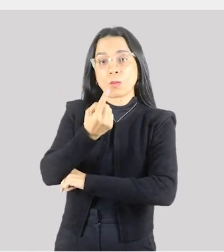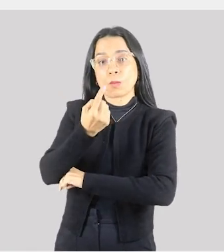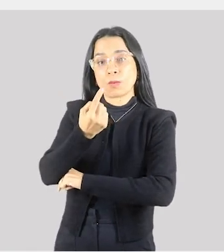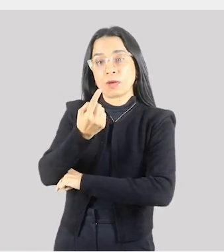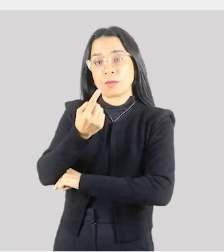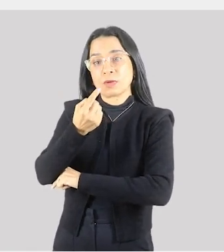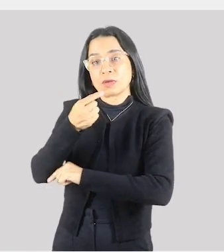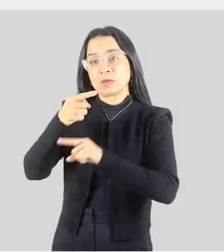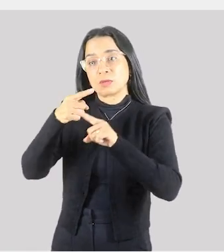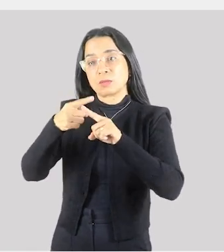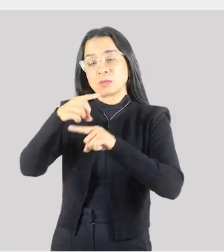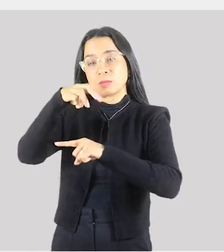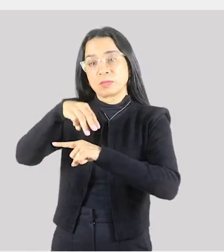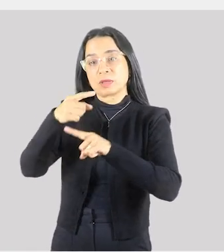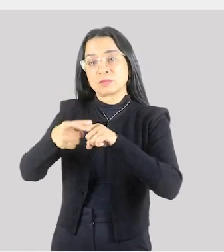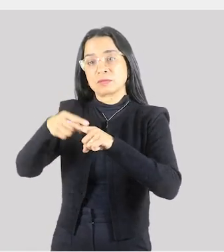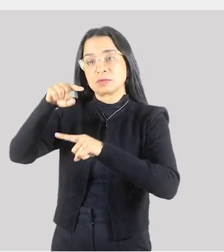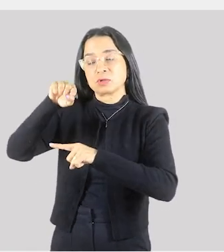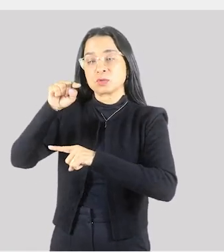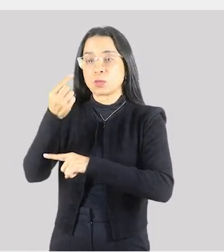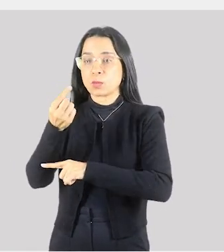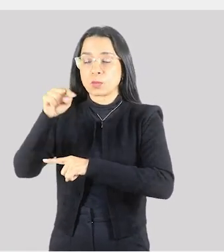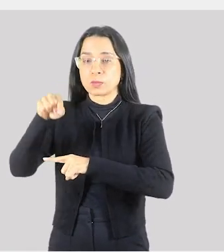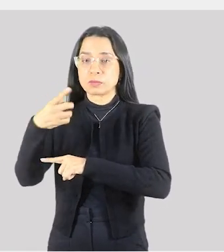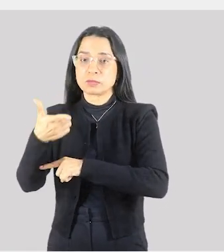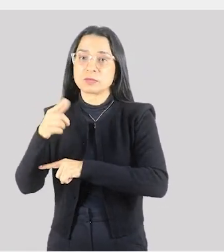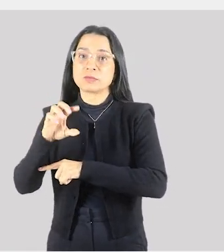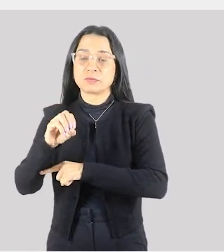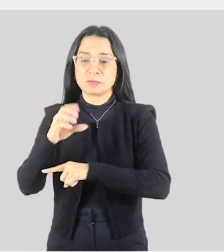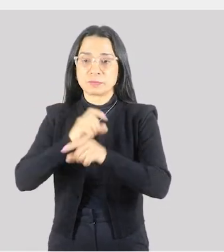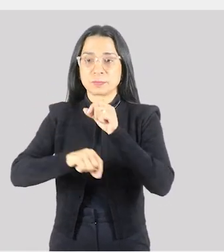metros quadrados a ser utilizado para a